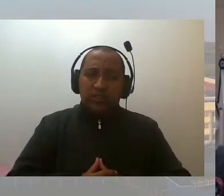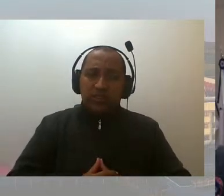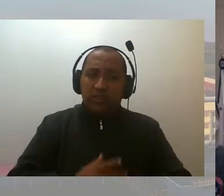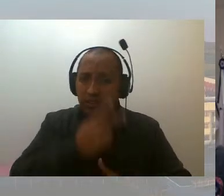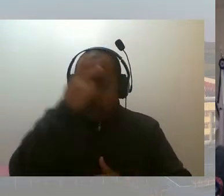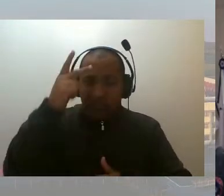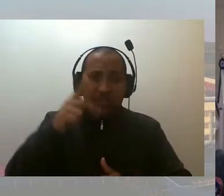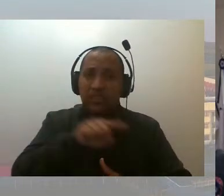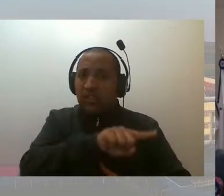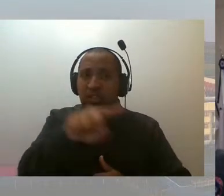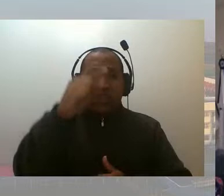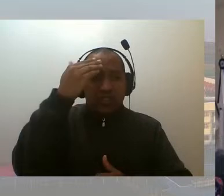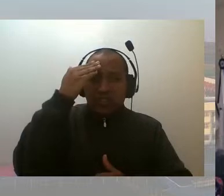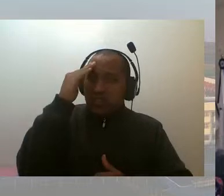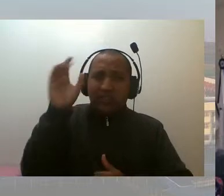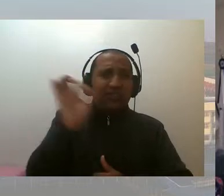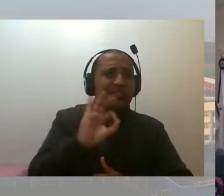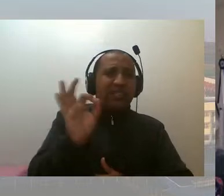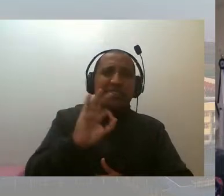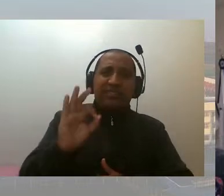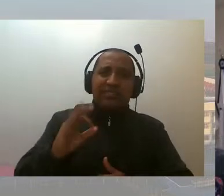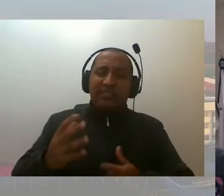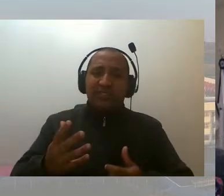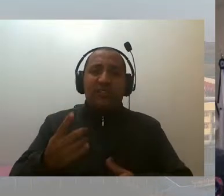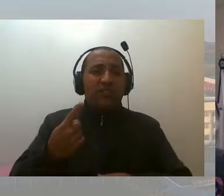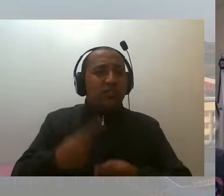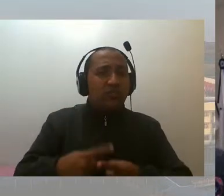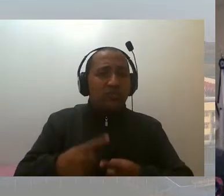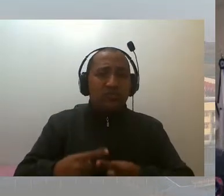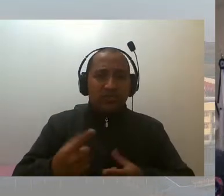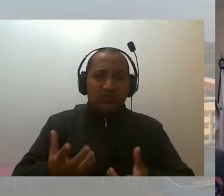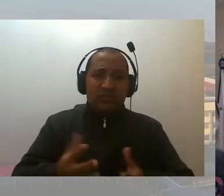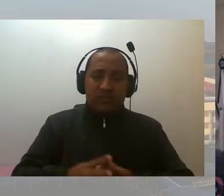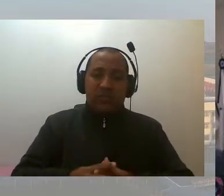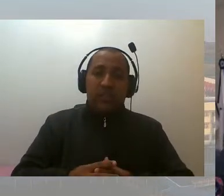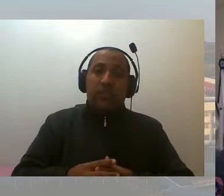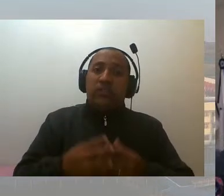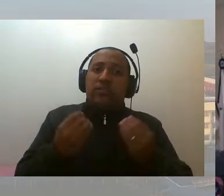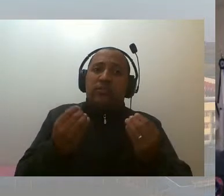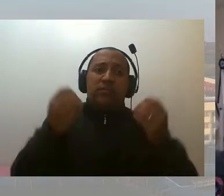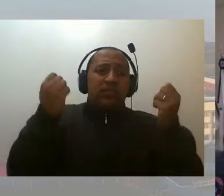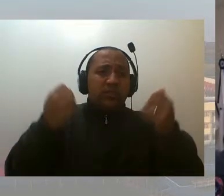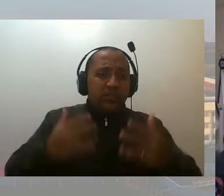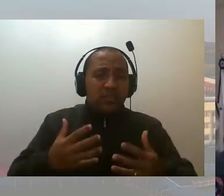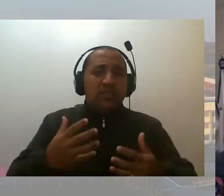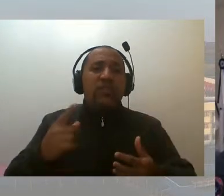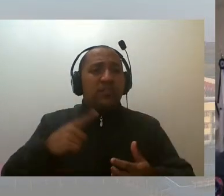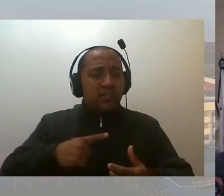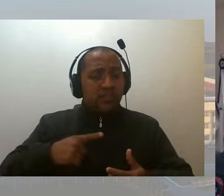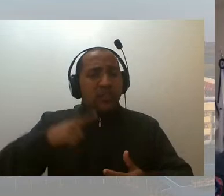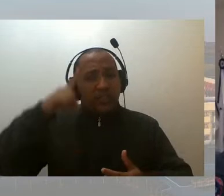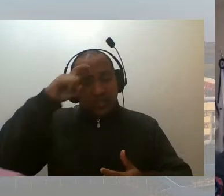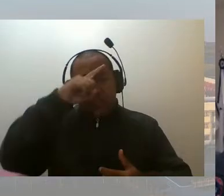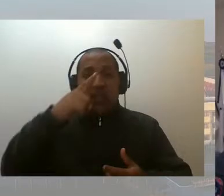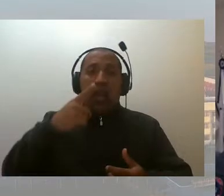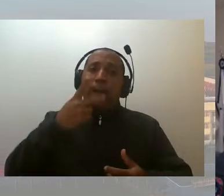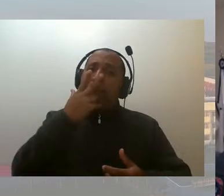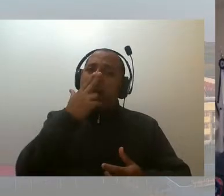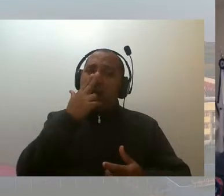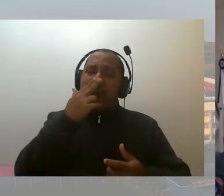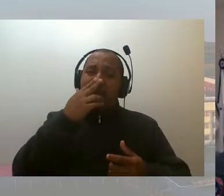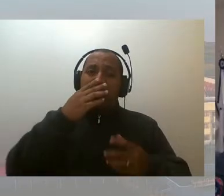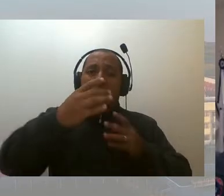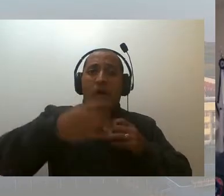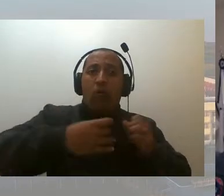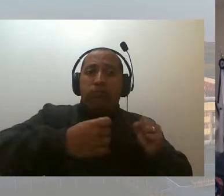pessoas não entendendo a posição, uma posição do outro. Né? Como diz o Frank, é difícil de se colocar na posição